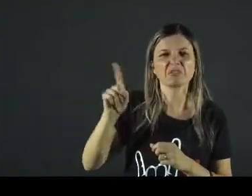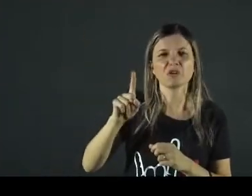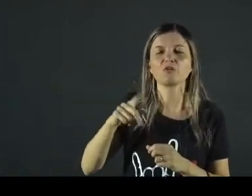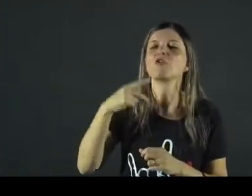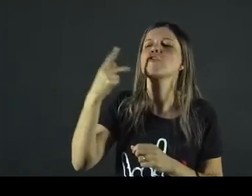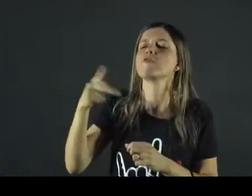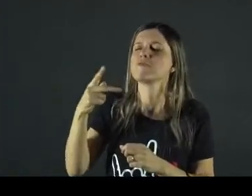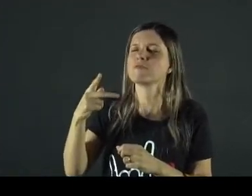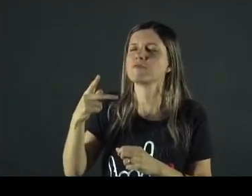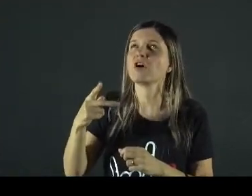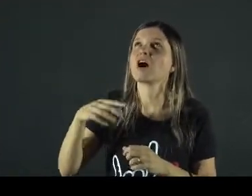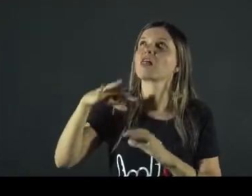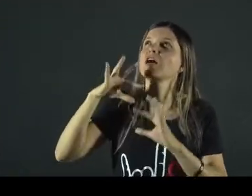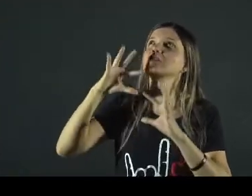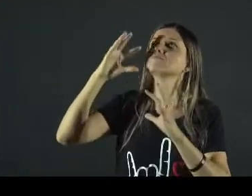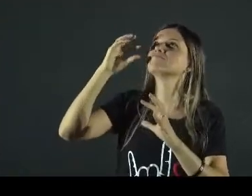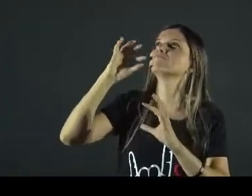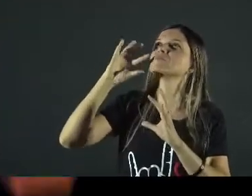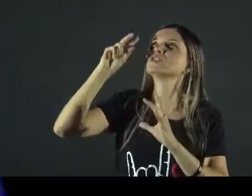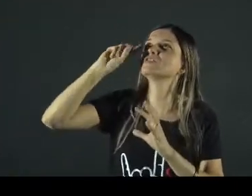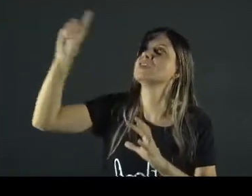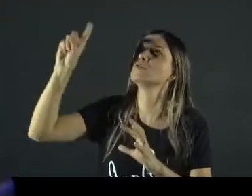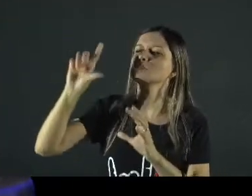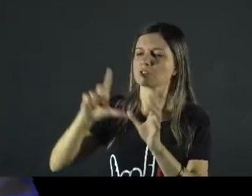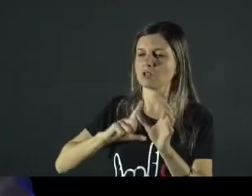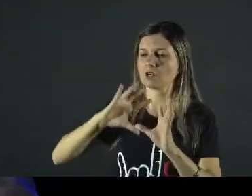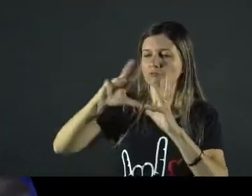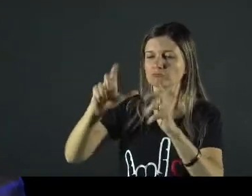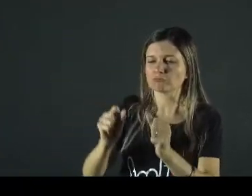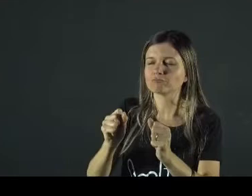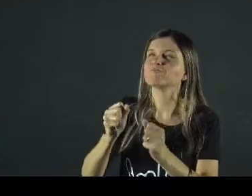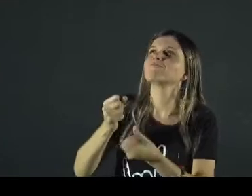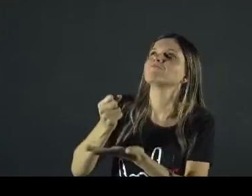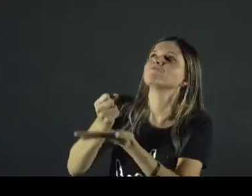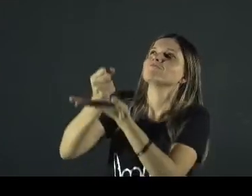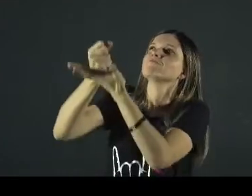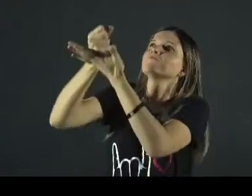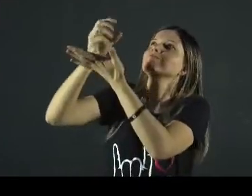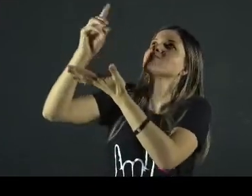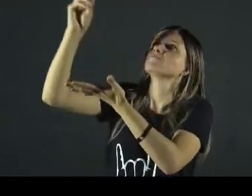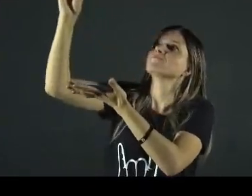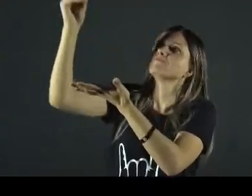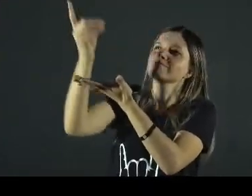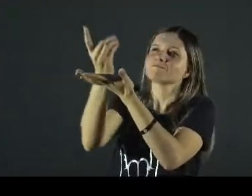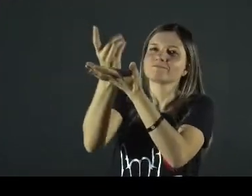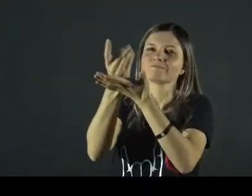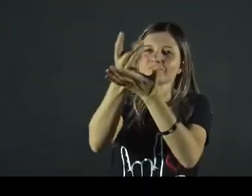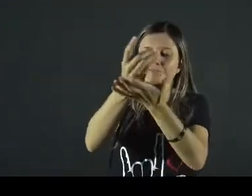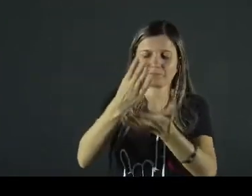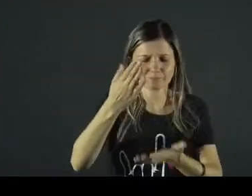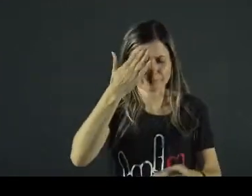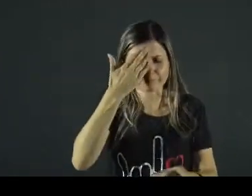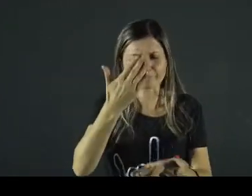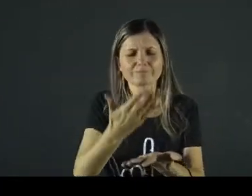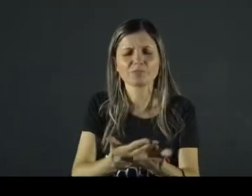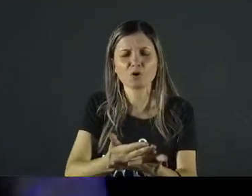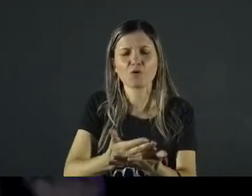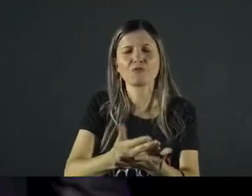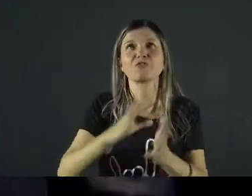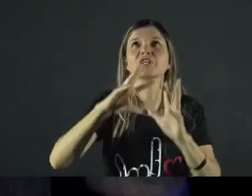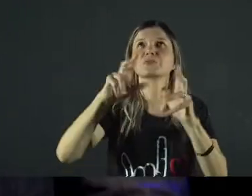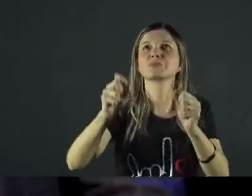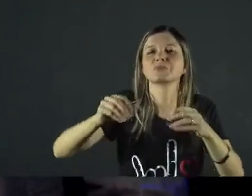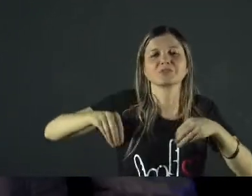que tem todo o poder nas mãos. Aleluia. confia nas promessas do